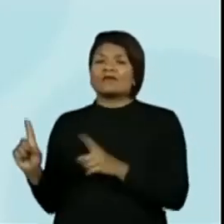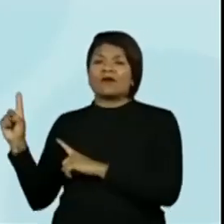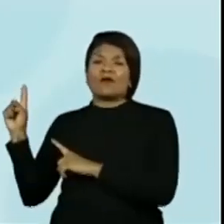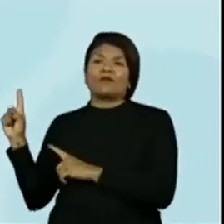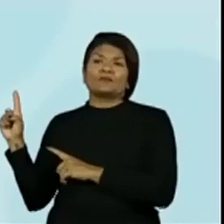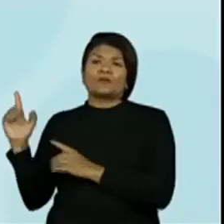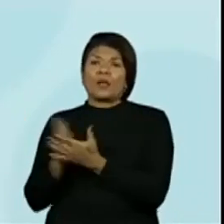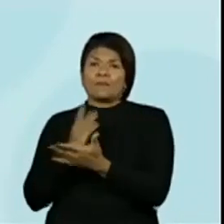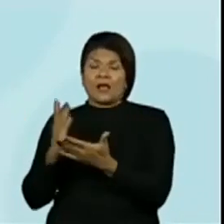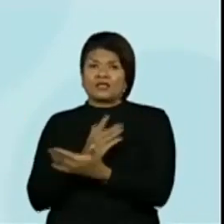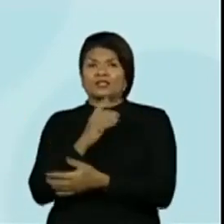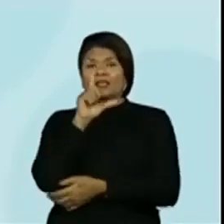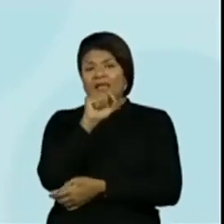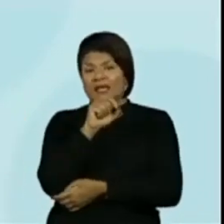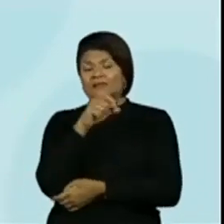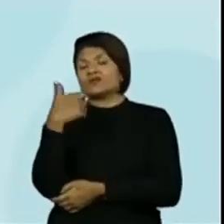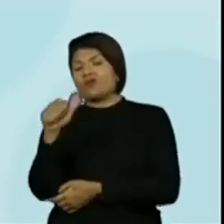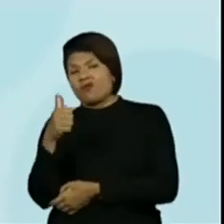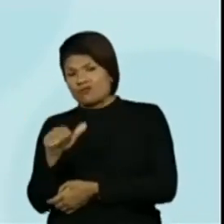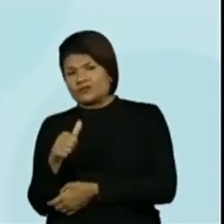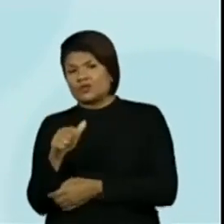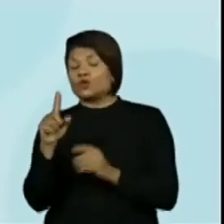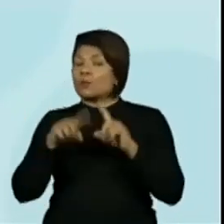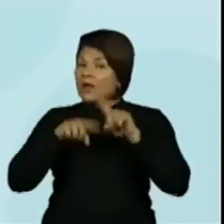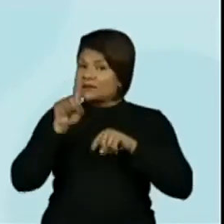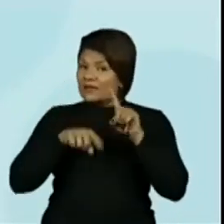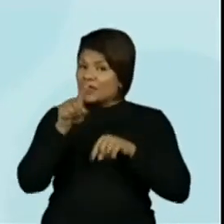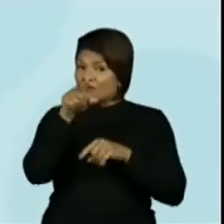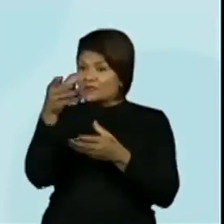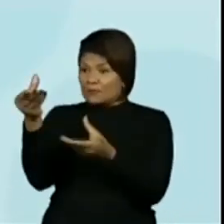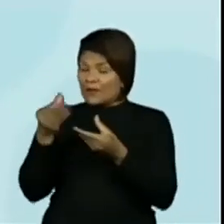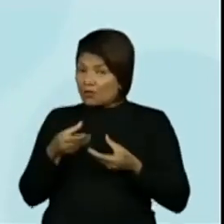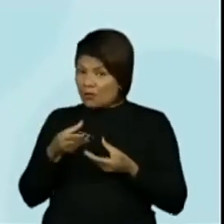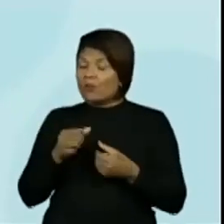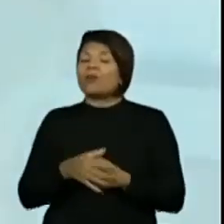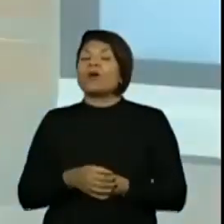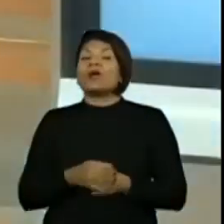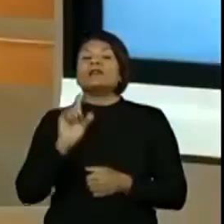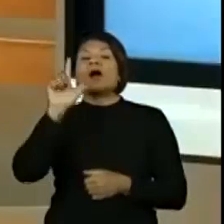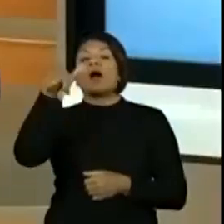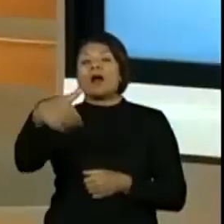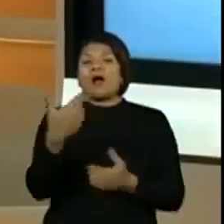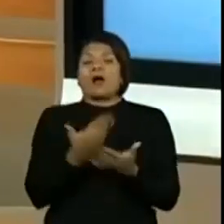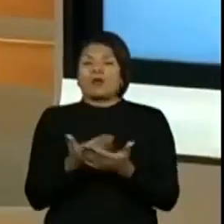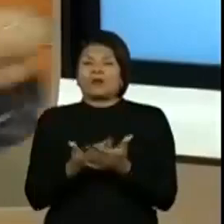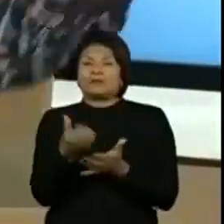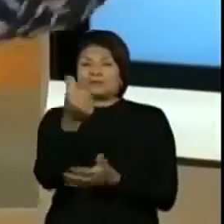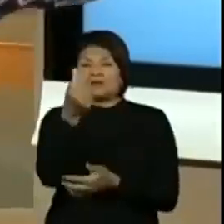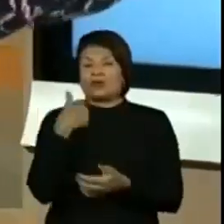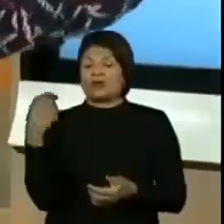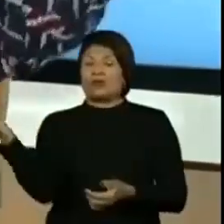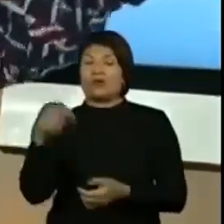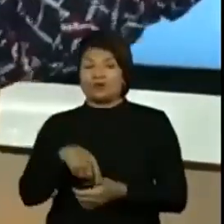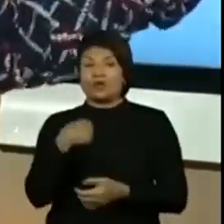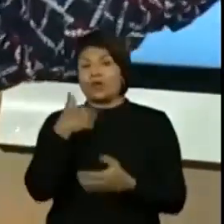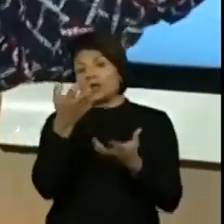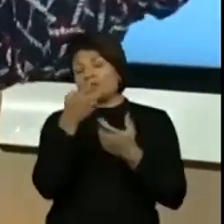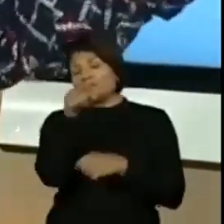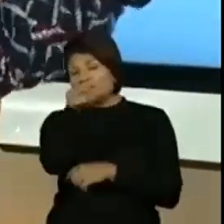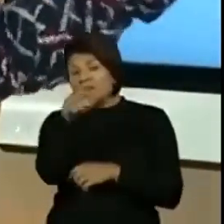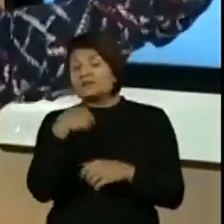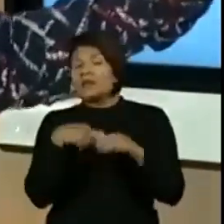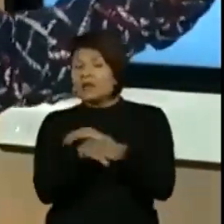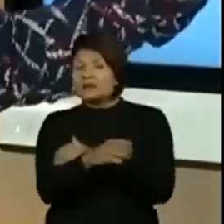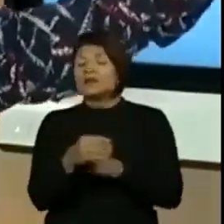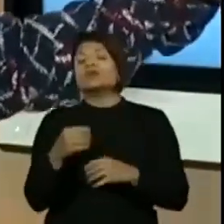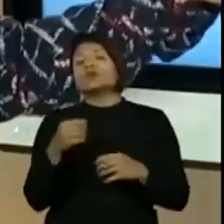página 10 e 11 do material que vocês receberam. E claro, para a próxima aula, sexta-feira eu estou de volta e eu quero que vocês entrem lá